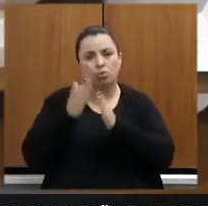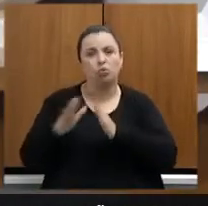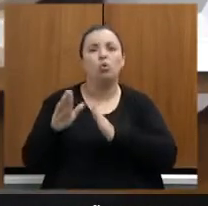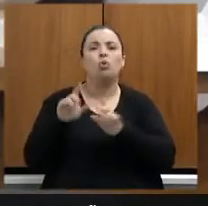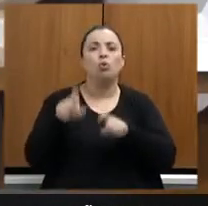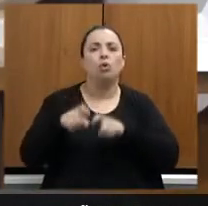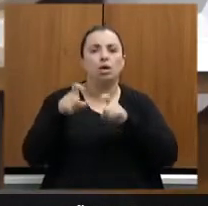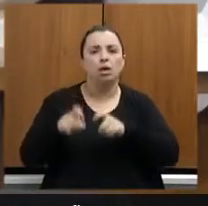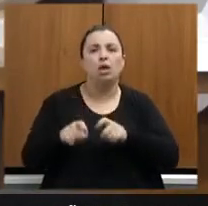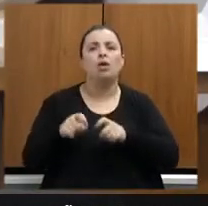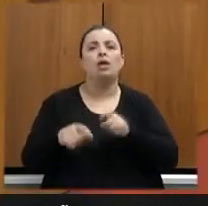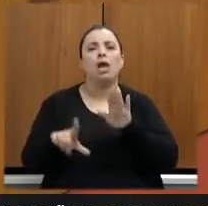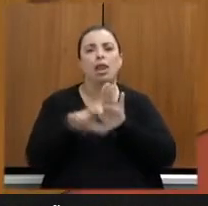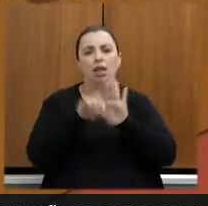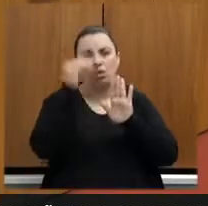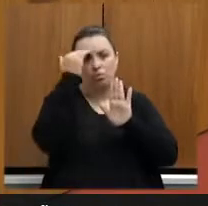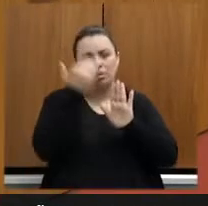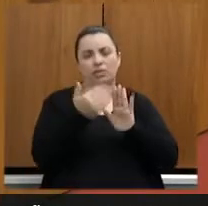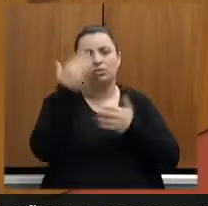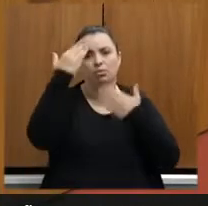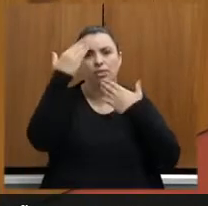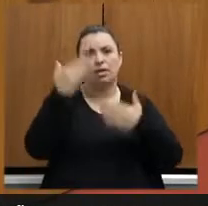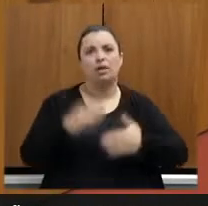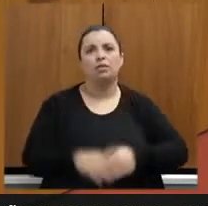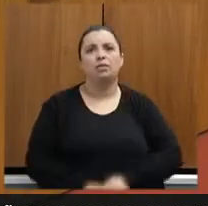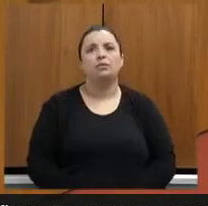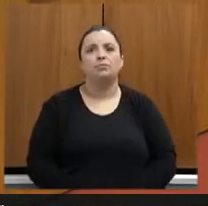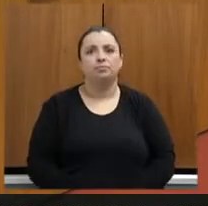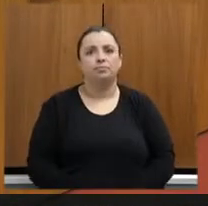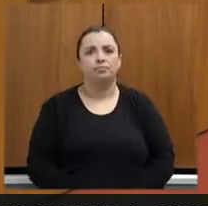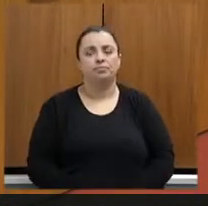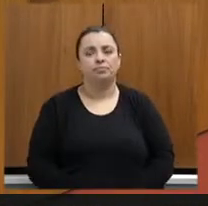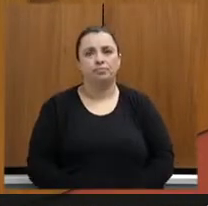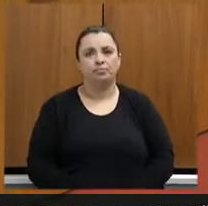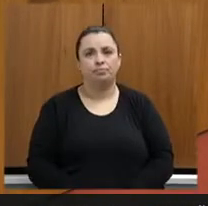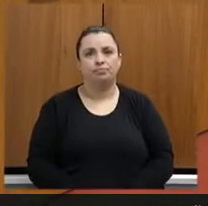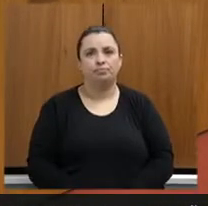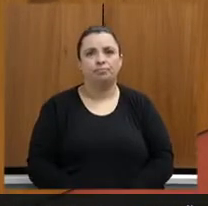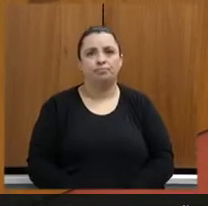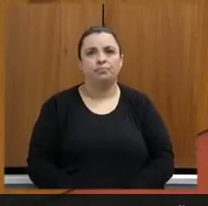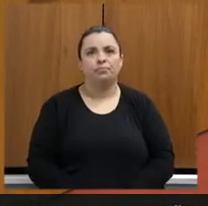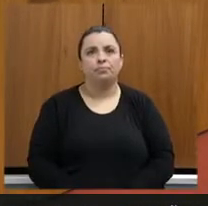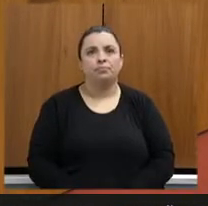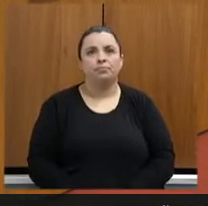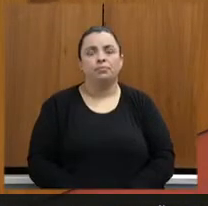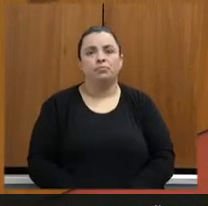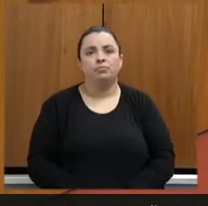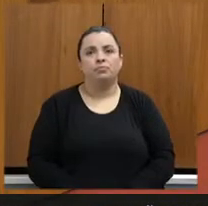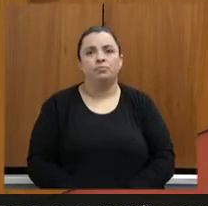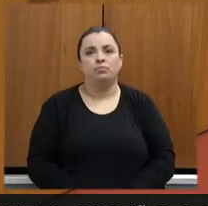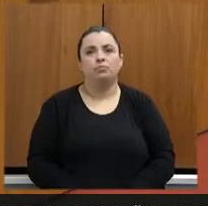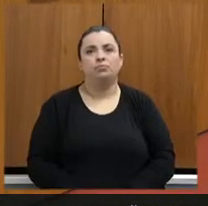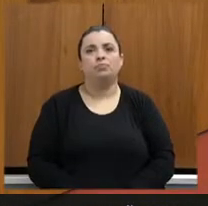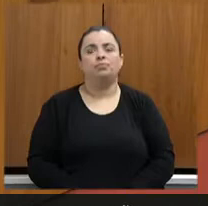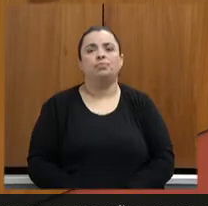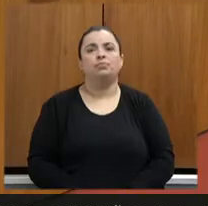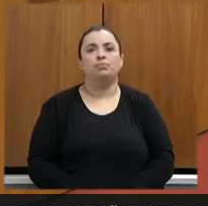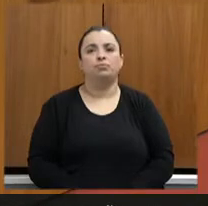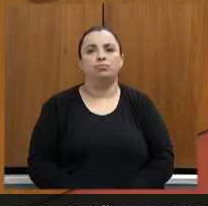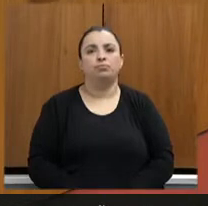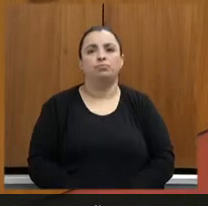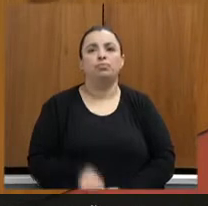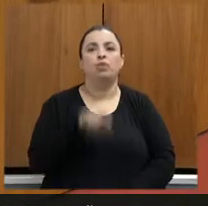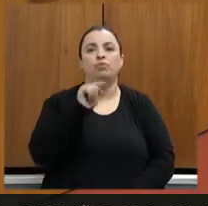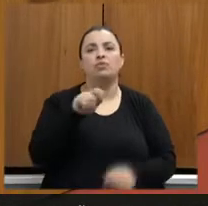Muito obrigado é bom deputados o fez aqui e várias considerações né eu notei aqui na verdade